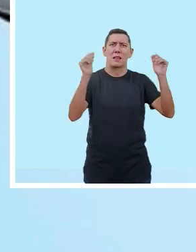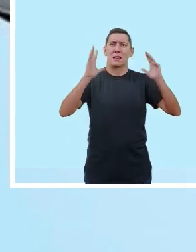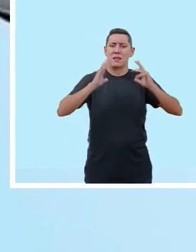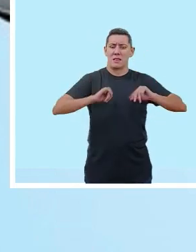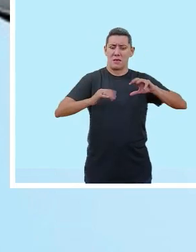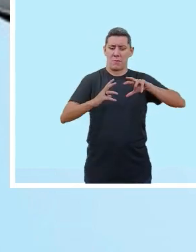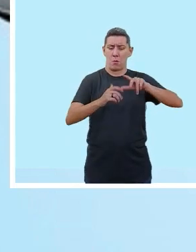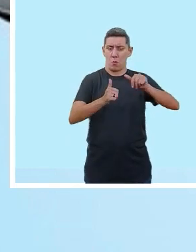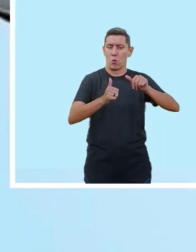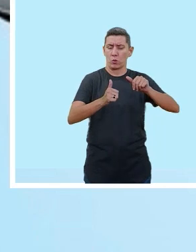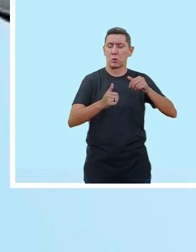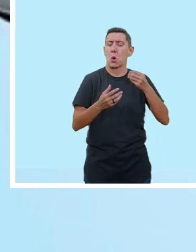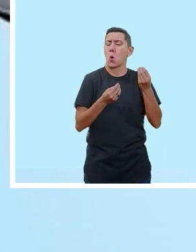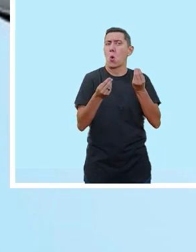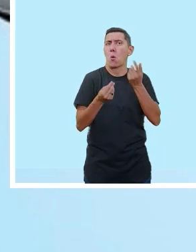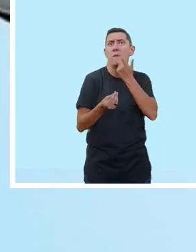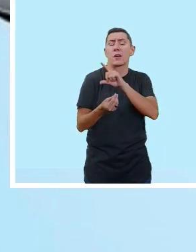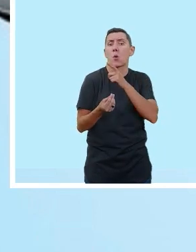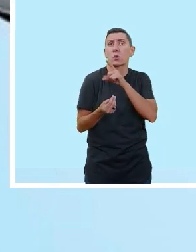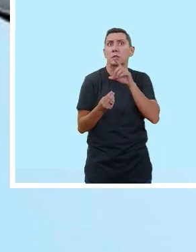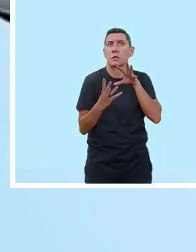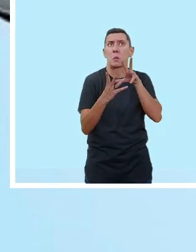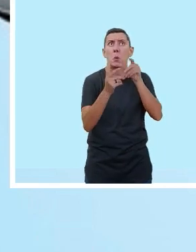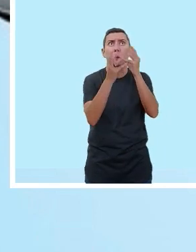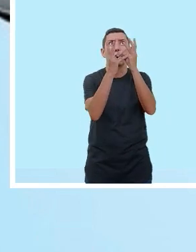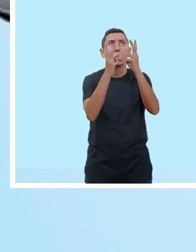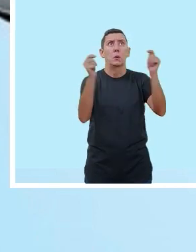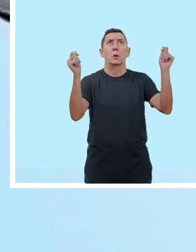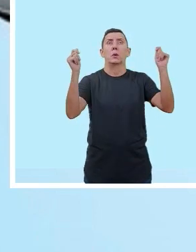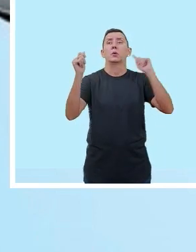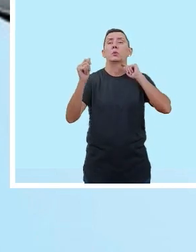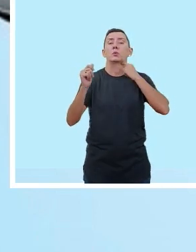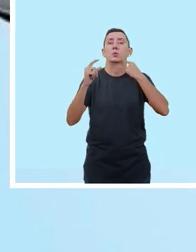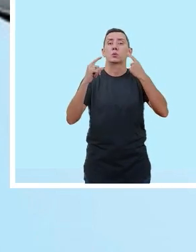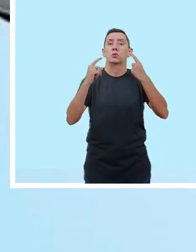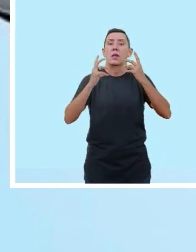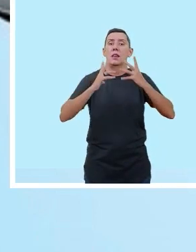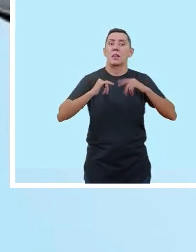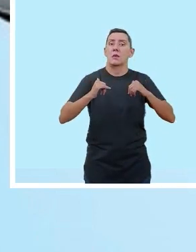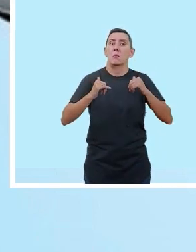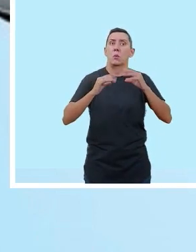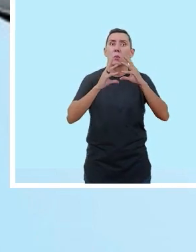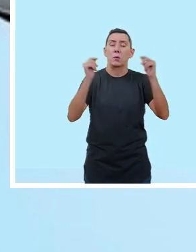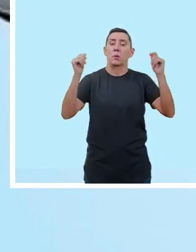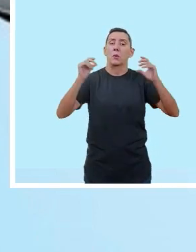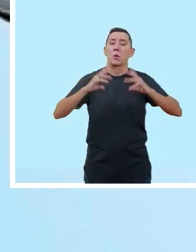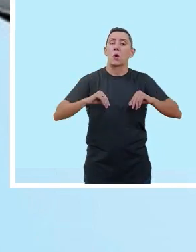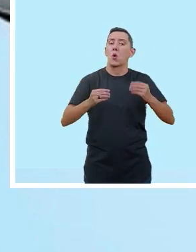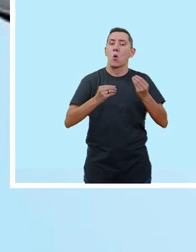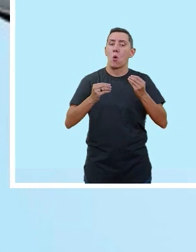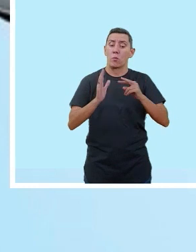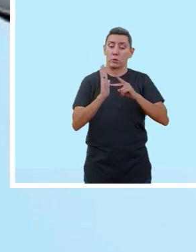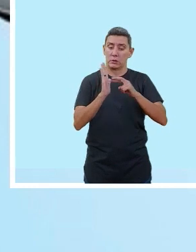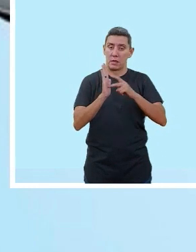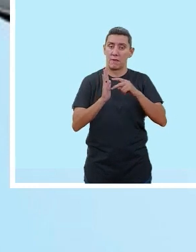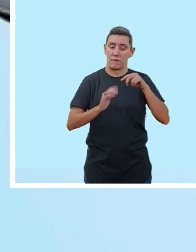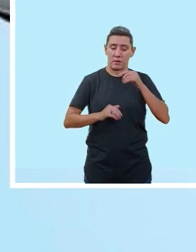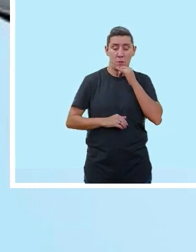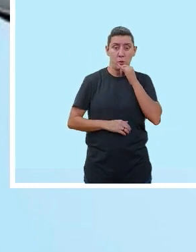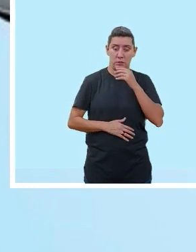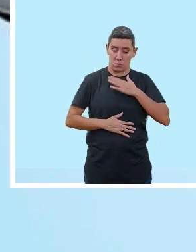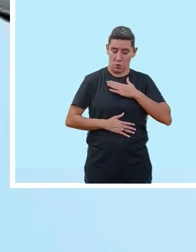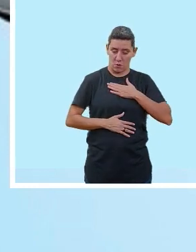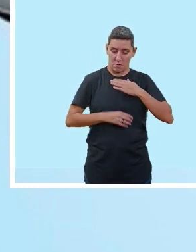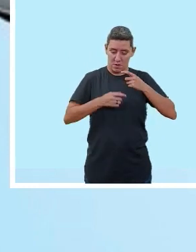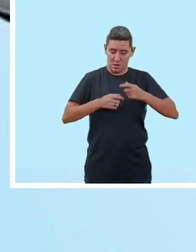significa neutralidade de carbono? Significa que a sua atividade ela não vai gerar emissões adicionais de